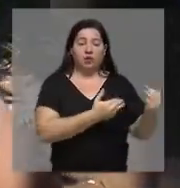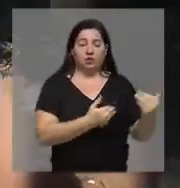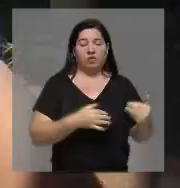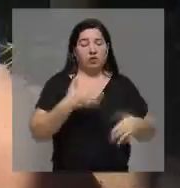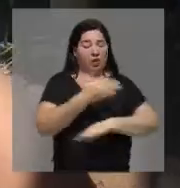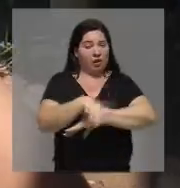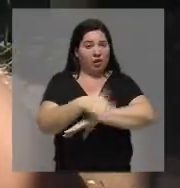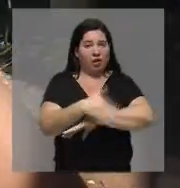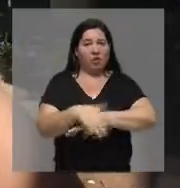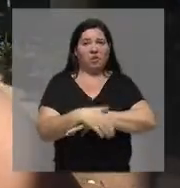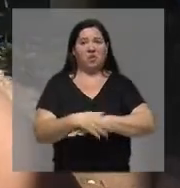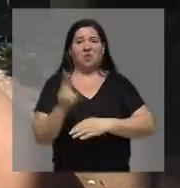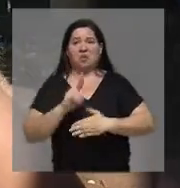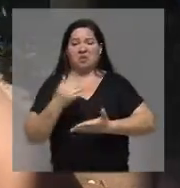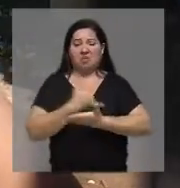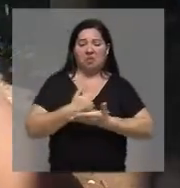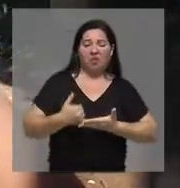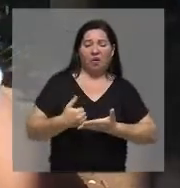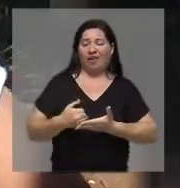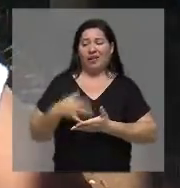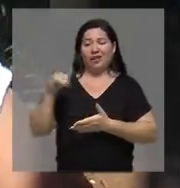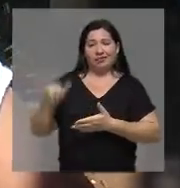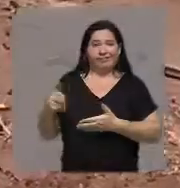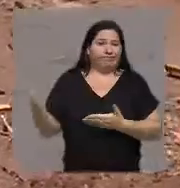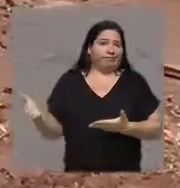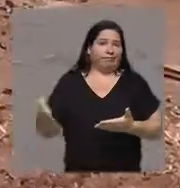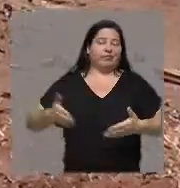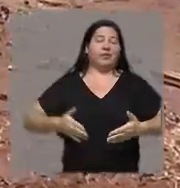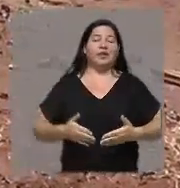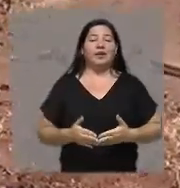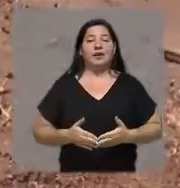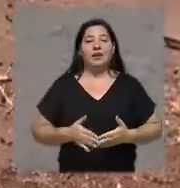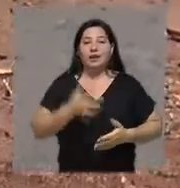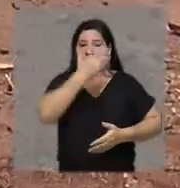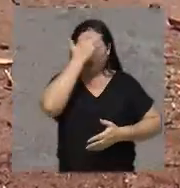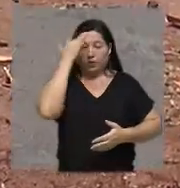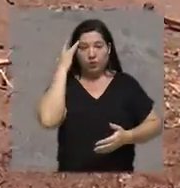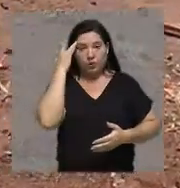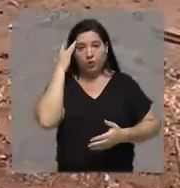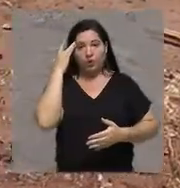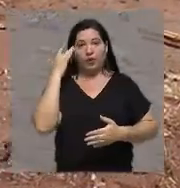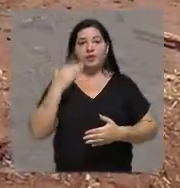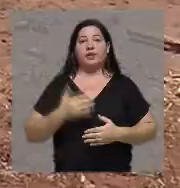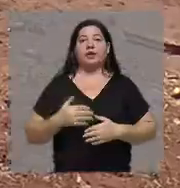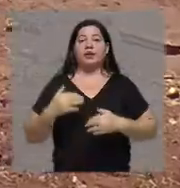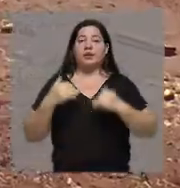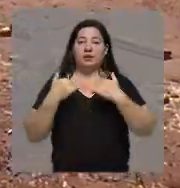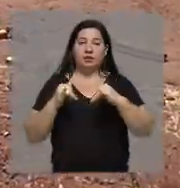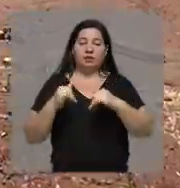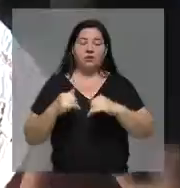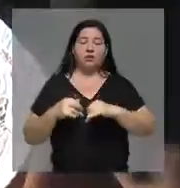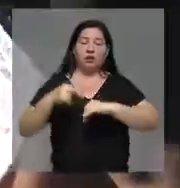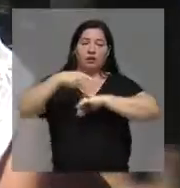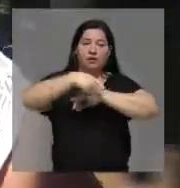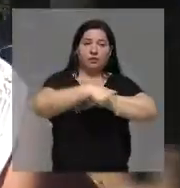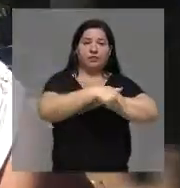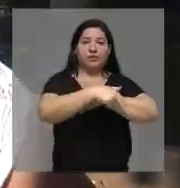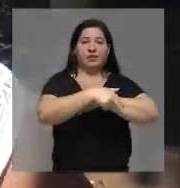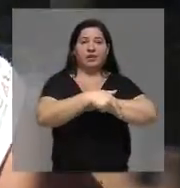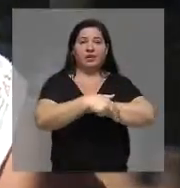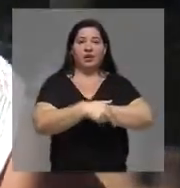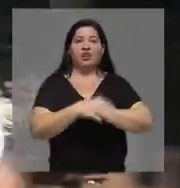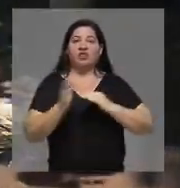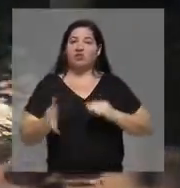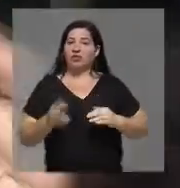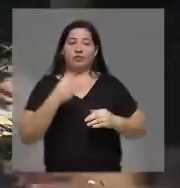ali. E com isso, as pessoas que desciam na circular até então, que passava no nosso bairro, que já não está